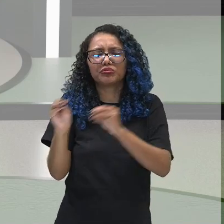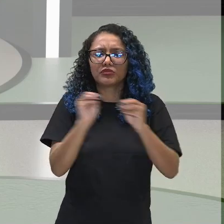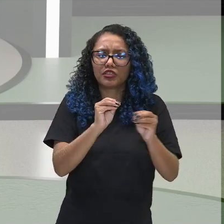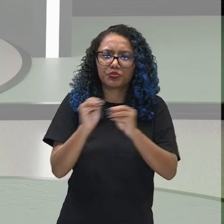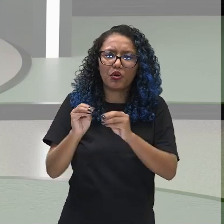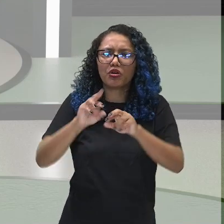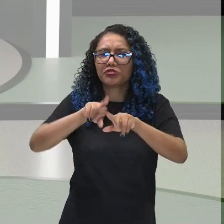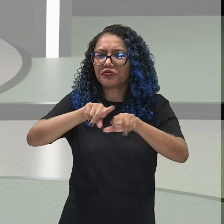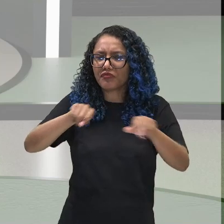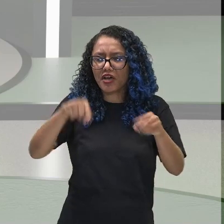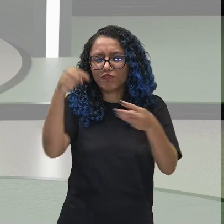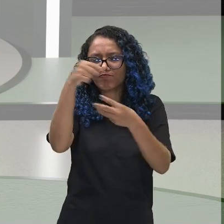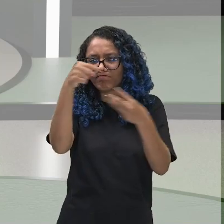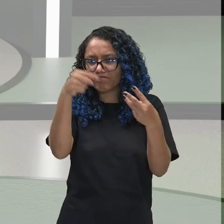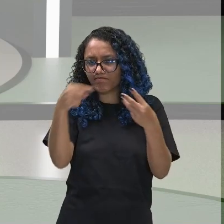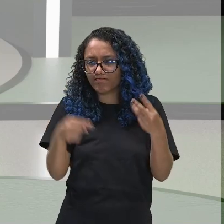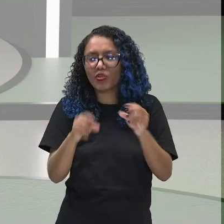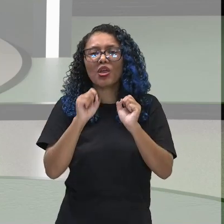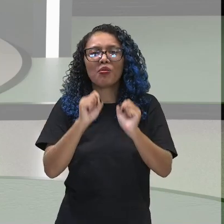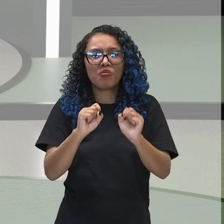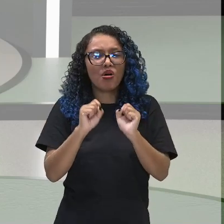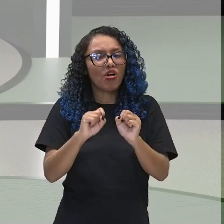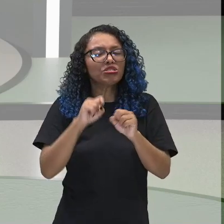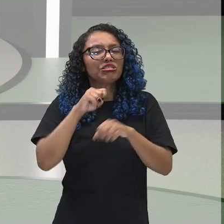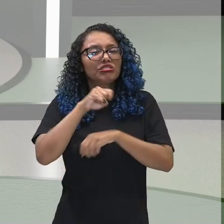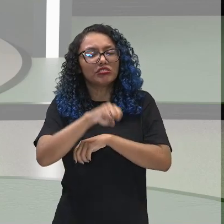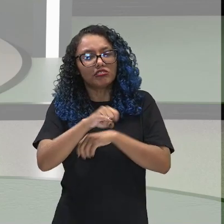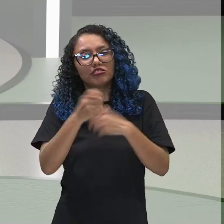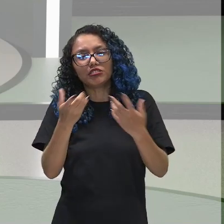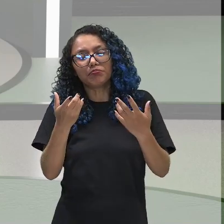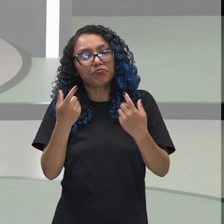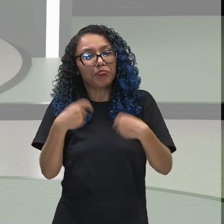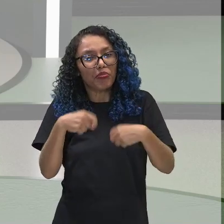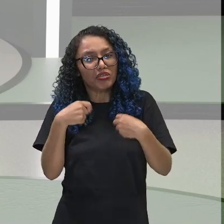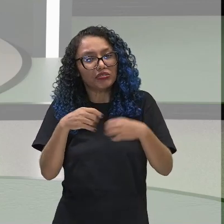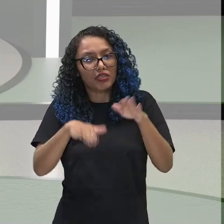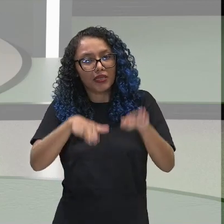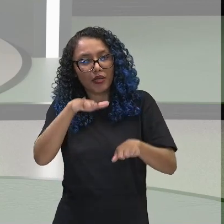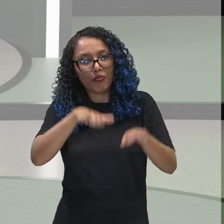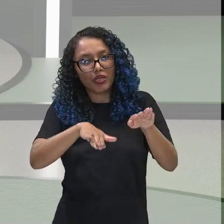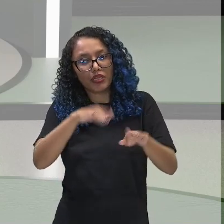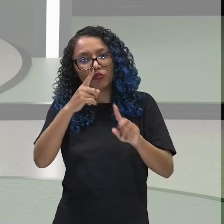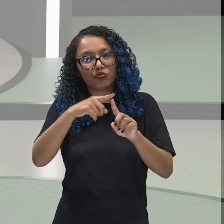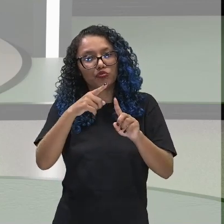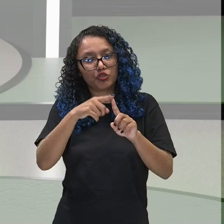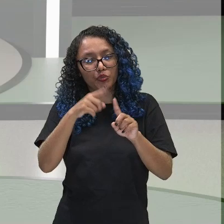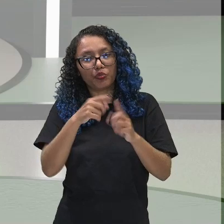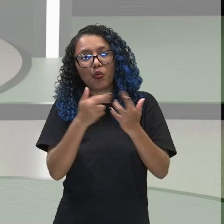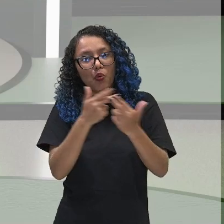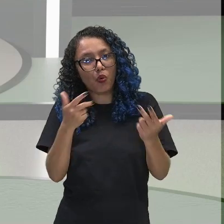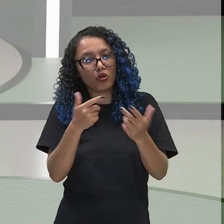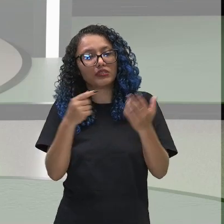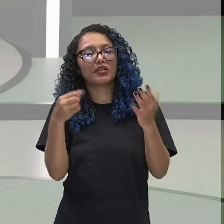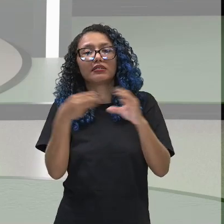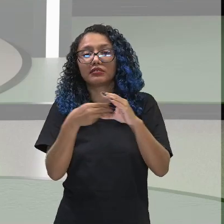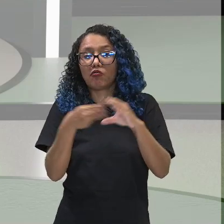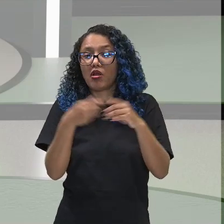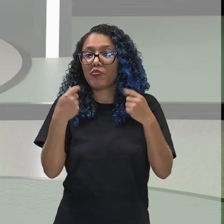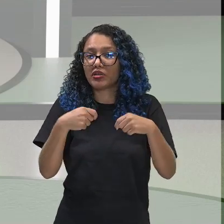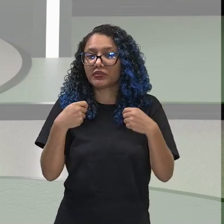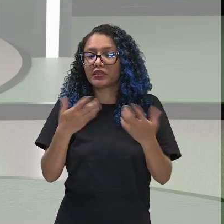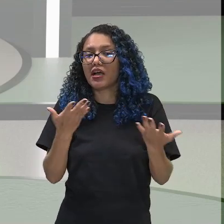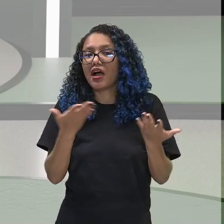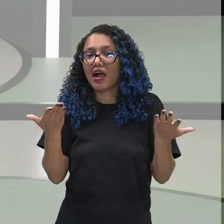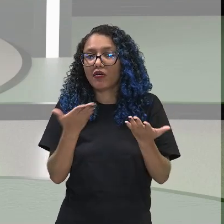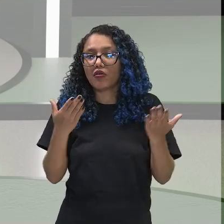transporte passivo, assim das necessidades que há pela célula. E aí nós vamos ver, ó, o axônio,